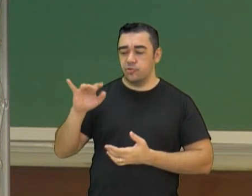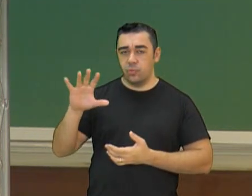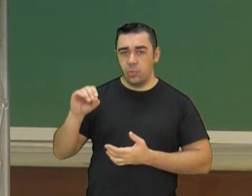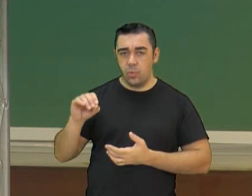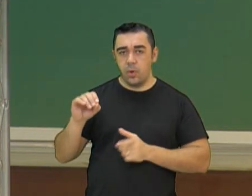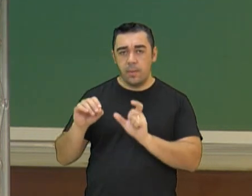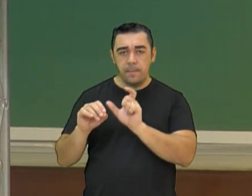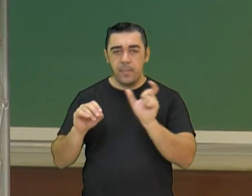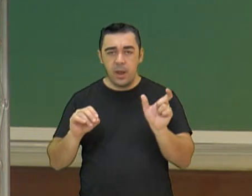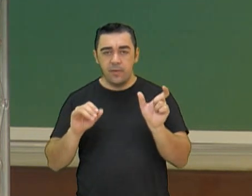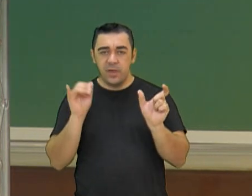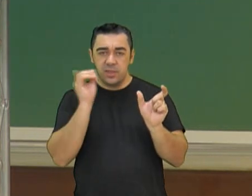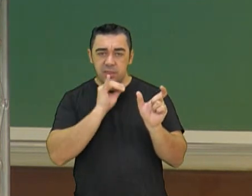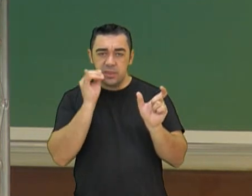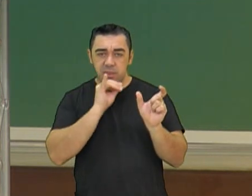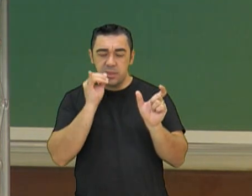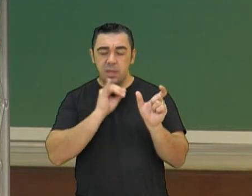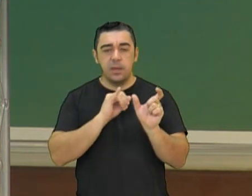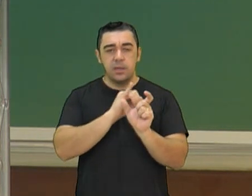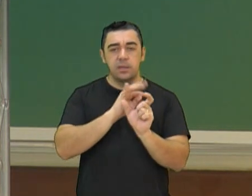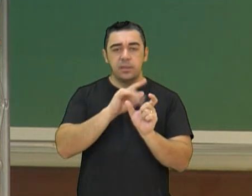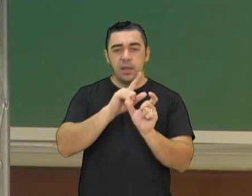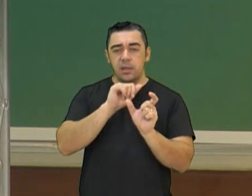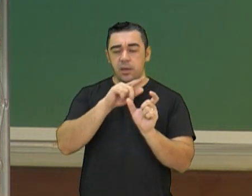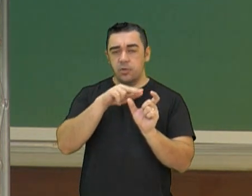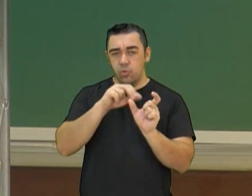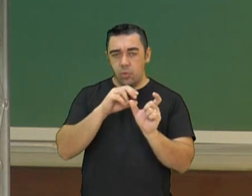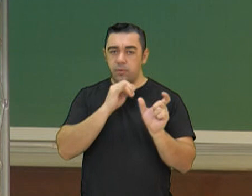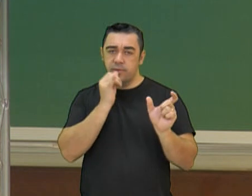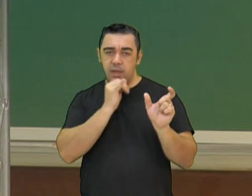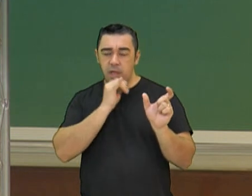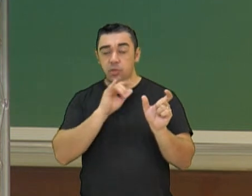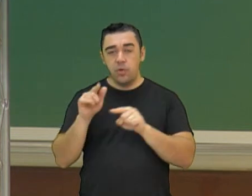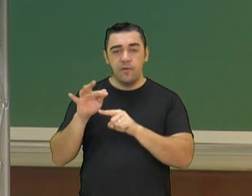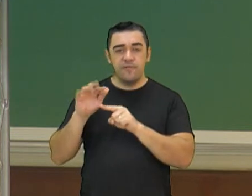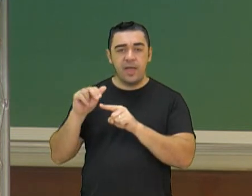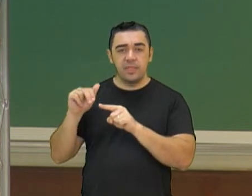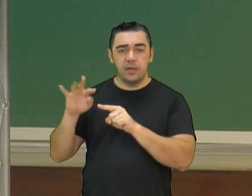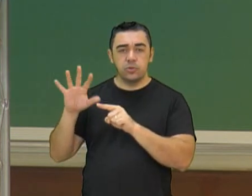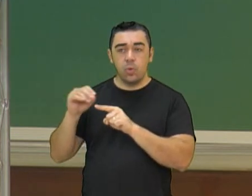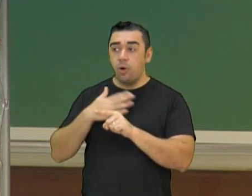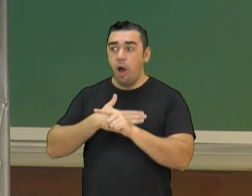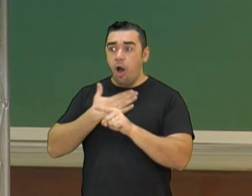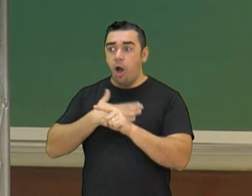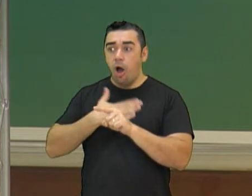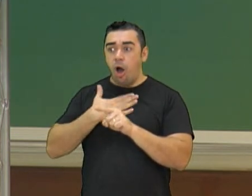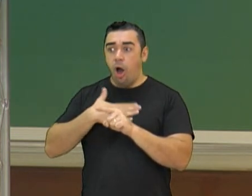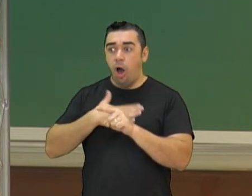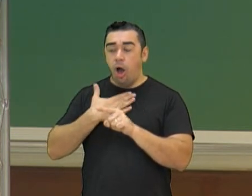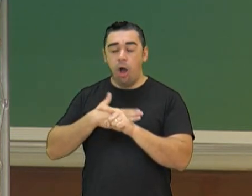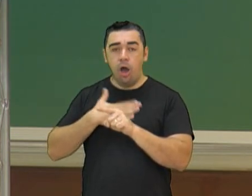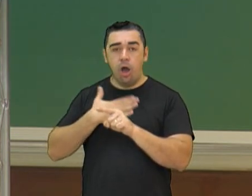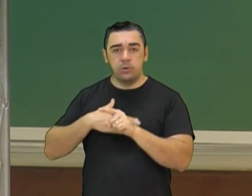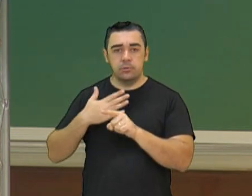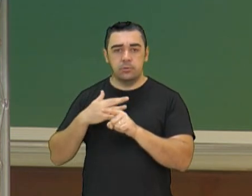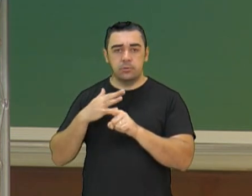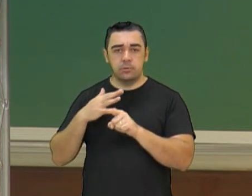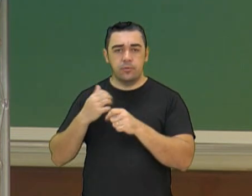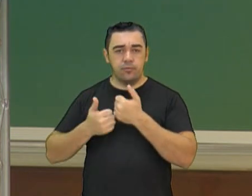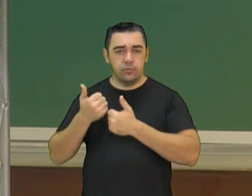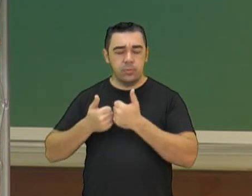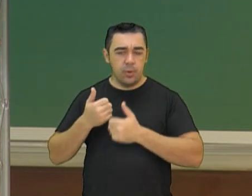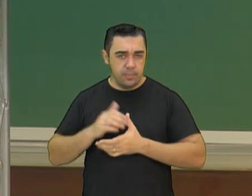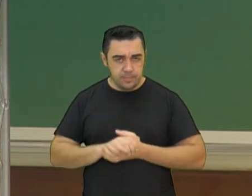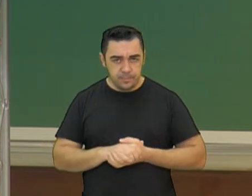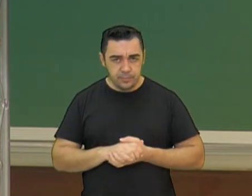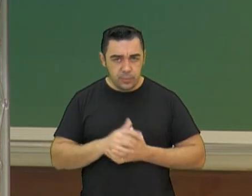a palavra italiano, é isso? É italiano fanático por futebol. Observe uma curiosidade com relação a essa expressão, né?